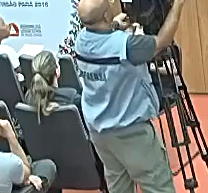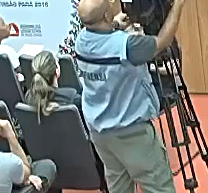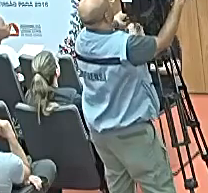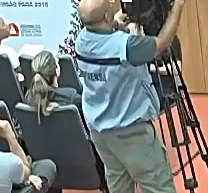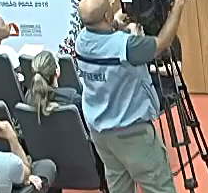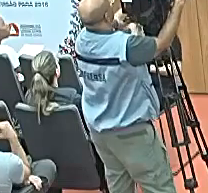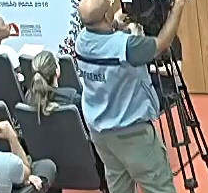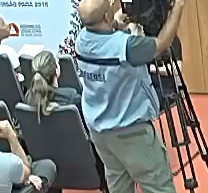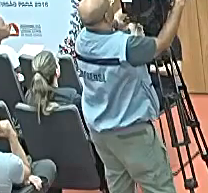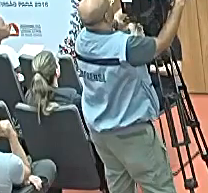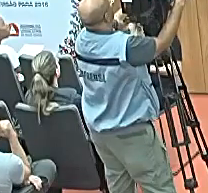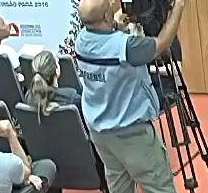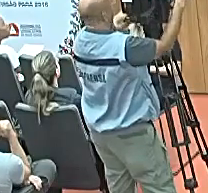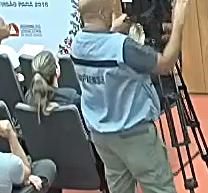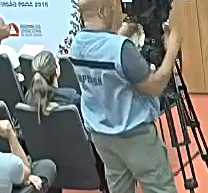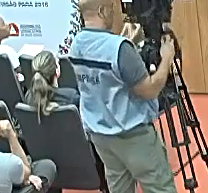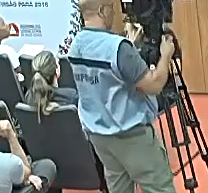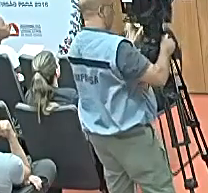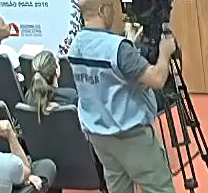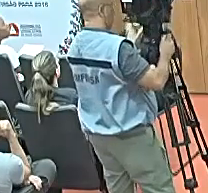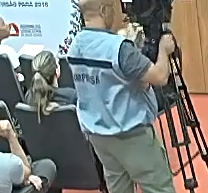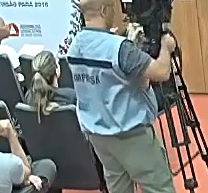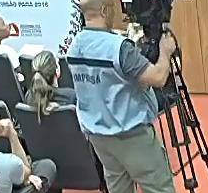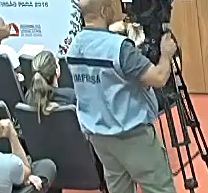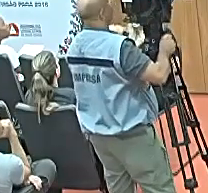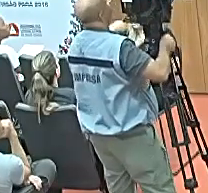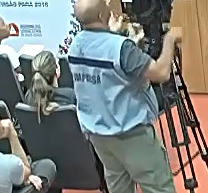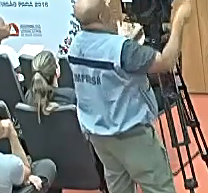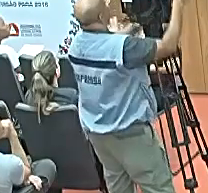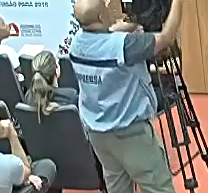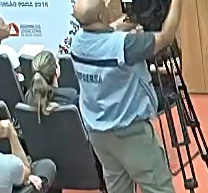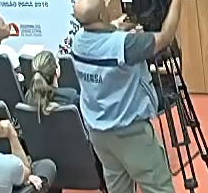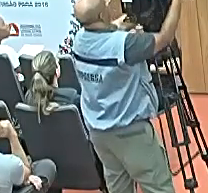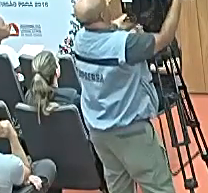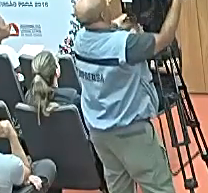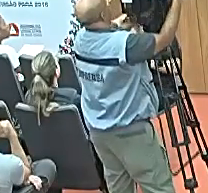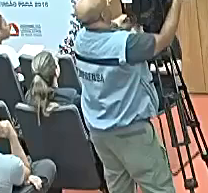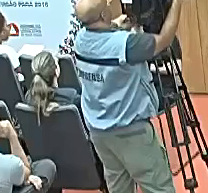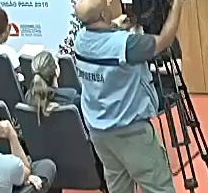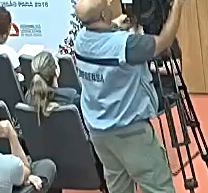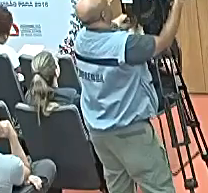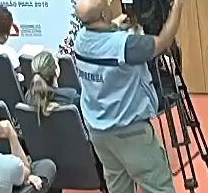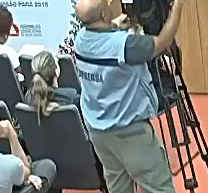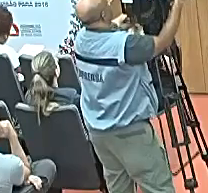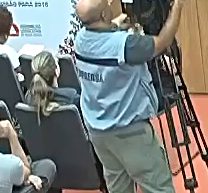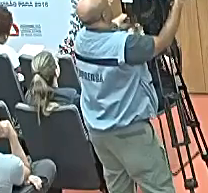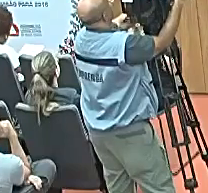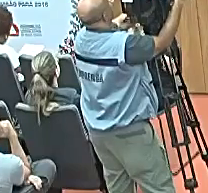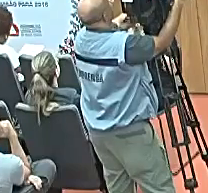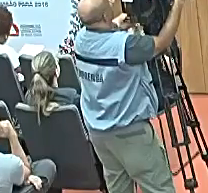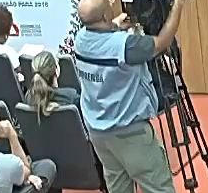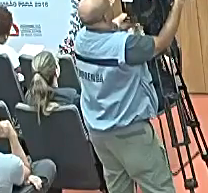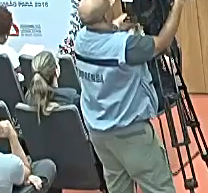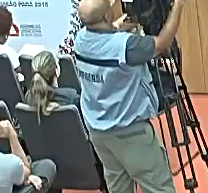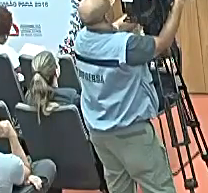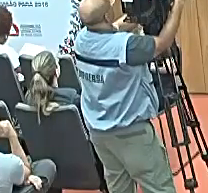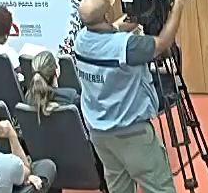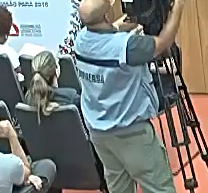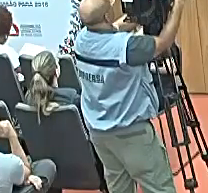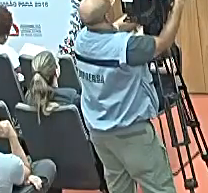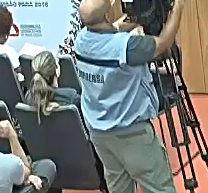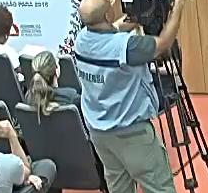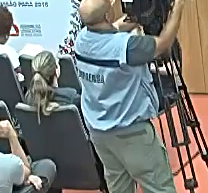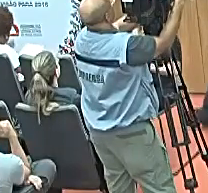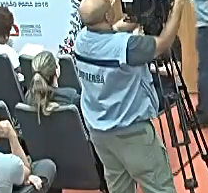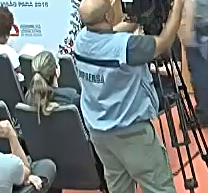e fiquei durante alguns anos estamos ainda na presidência da fetaemg uma